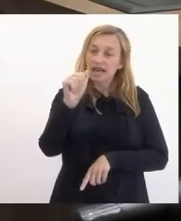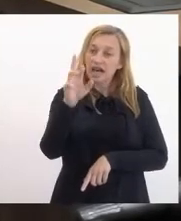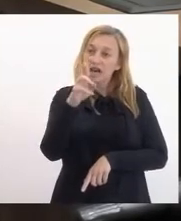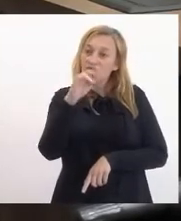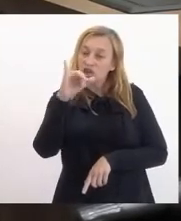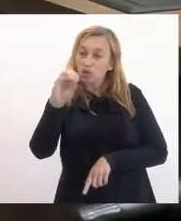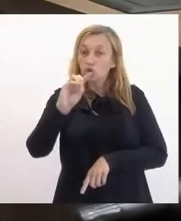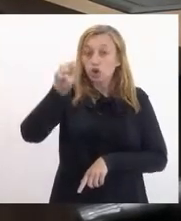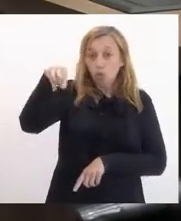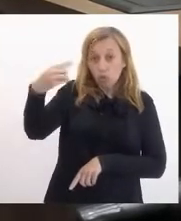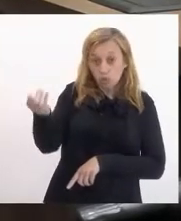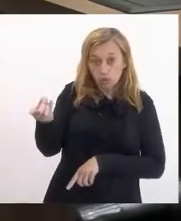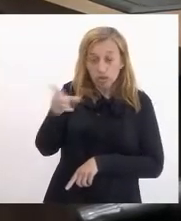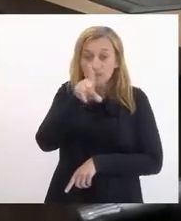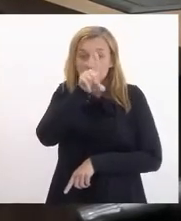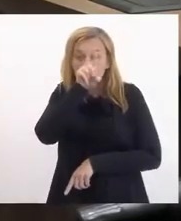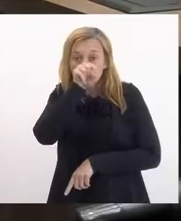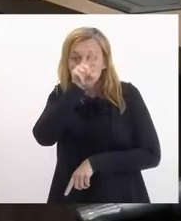como outros,